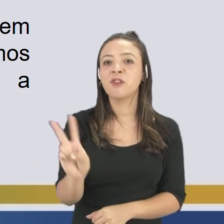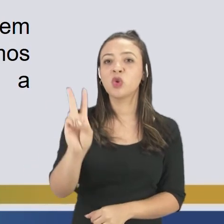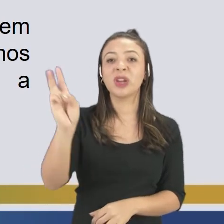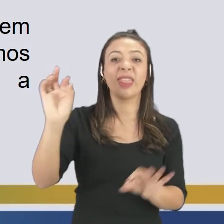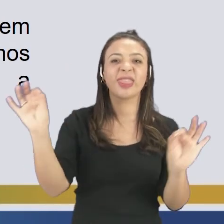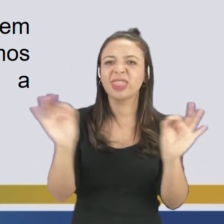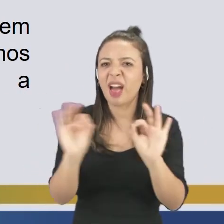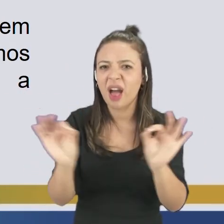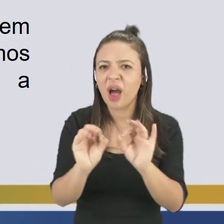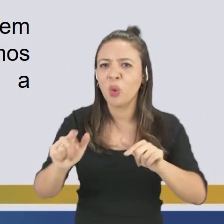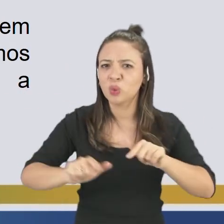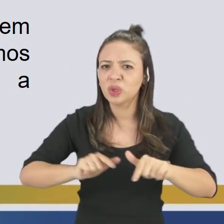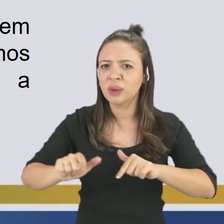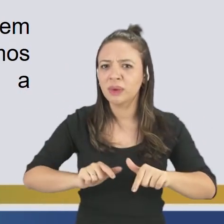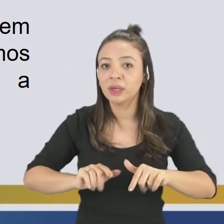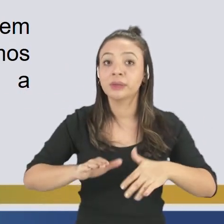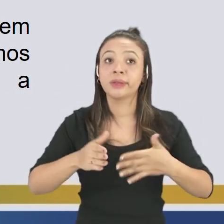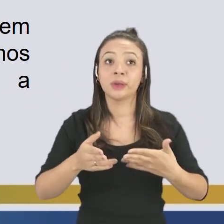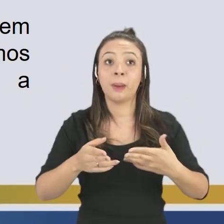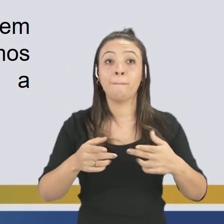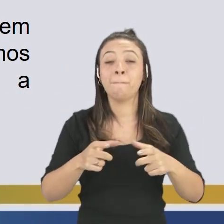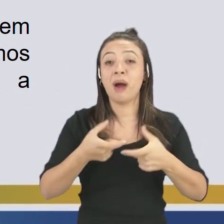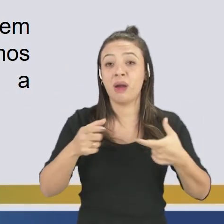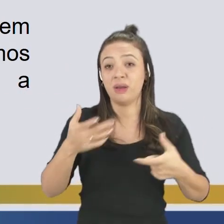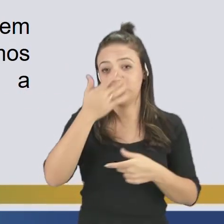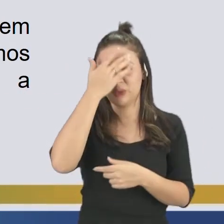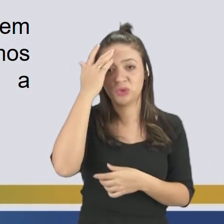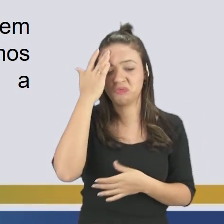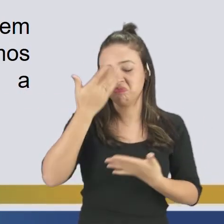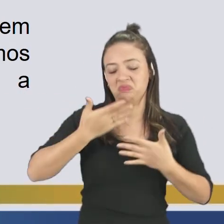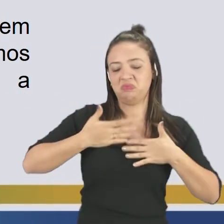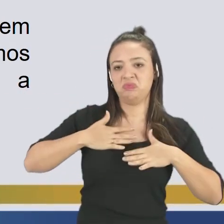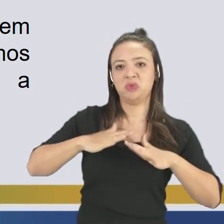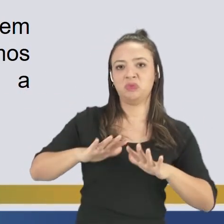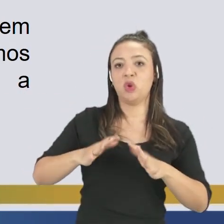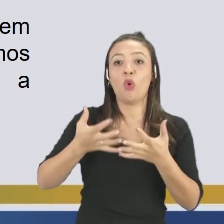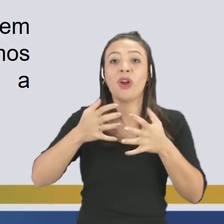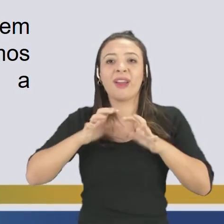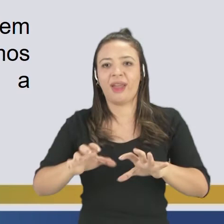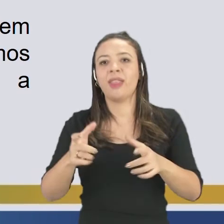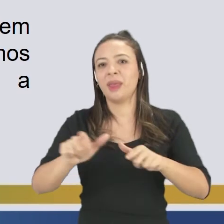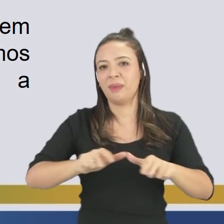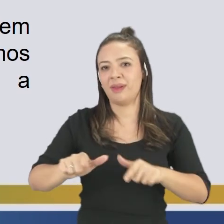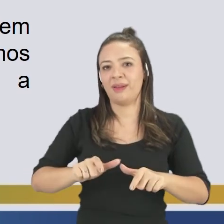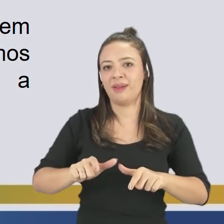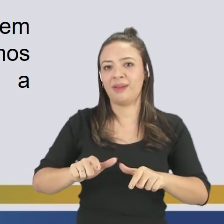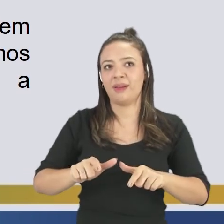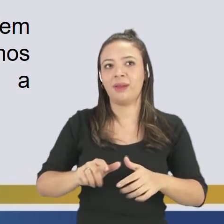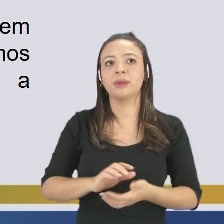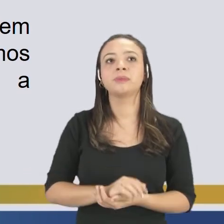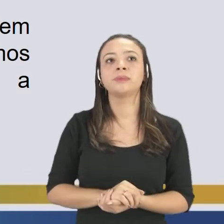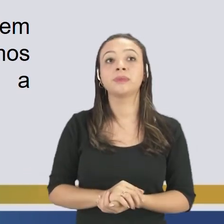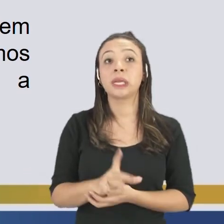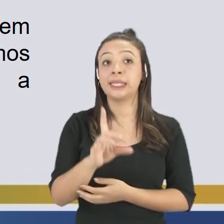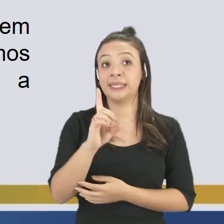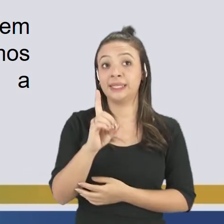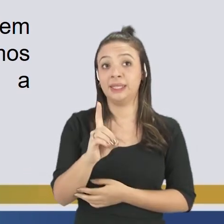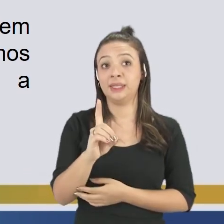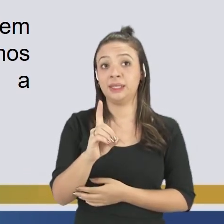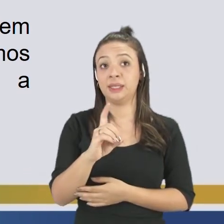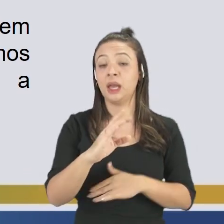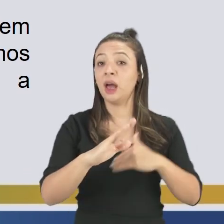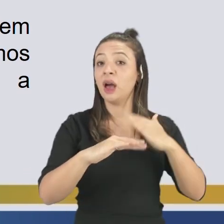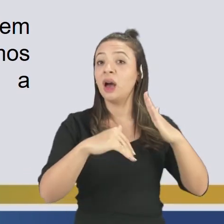parte dessas pessoas opta por não trabalhar por comodismo ou escolha. Letra B. O